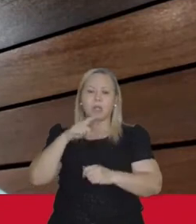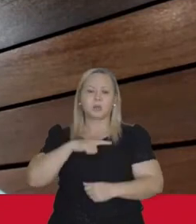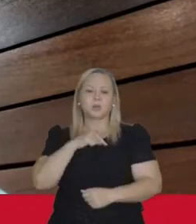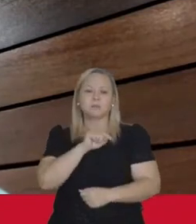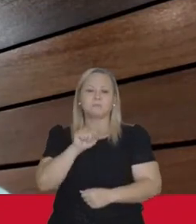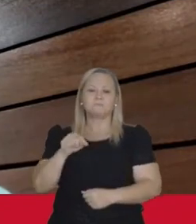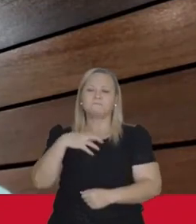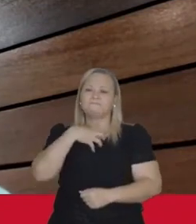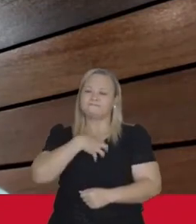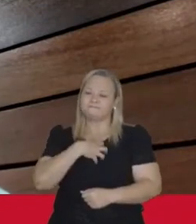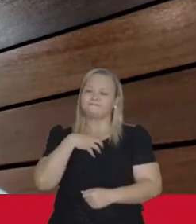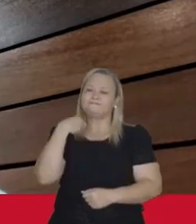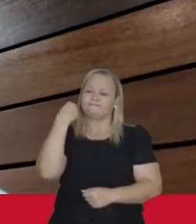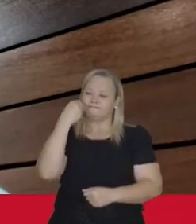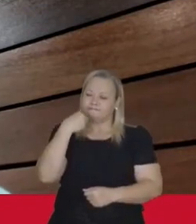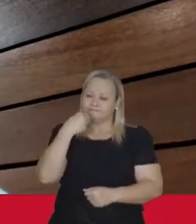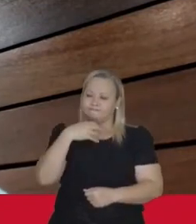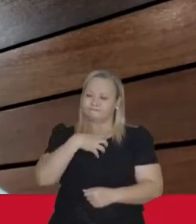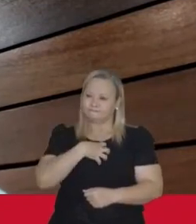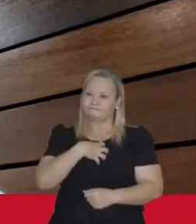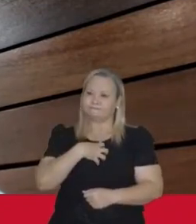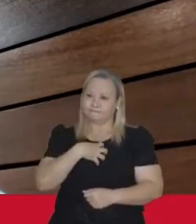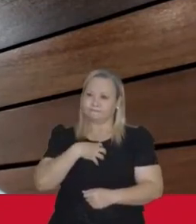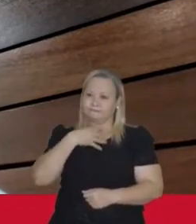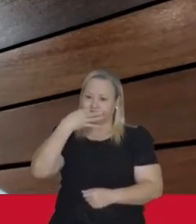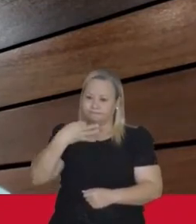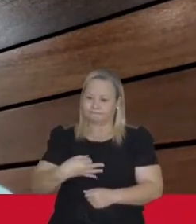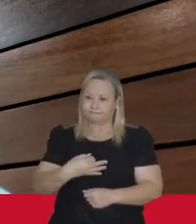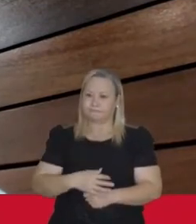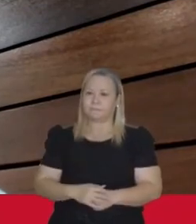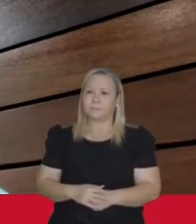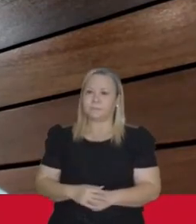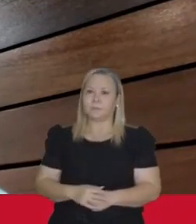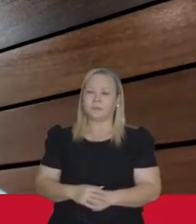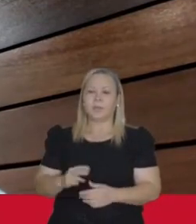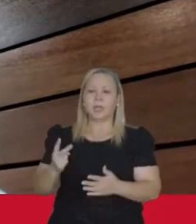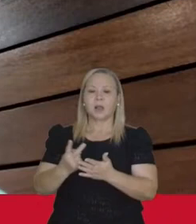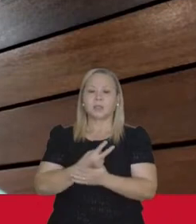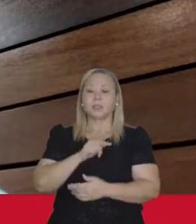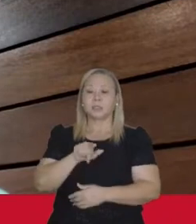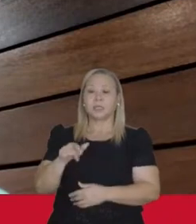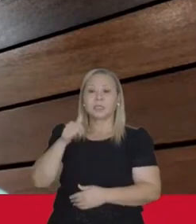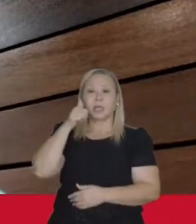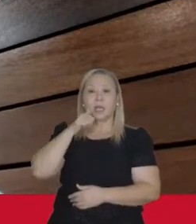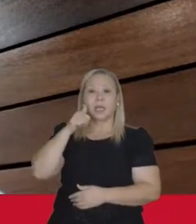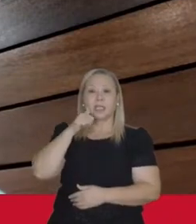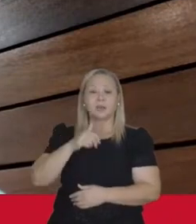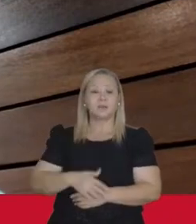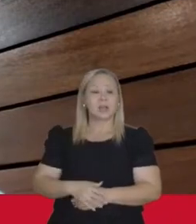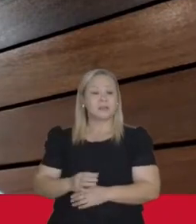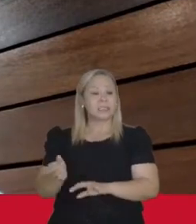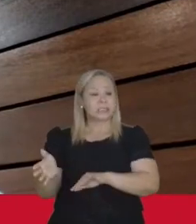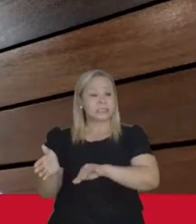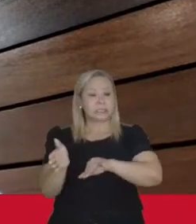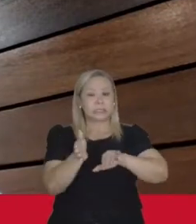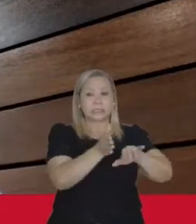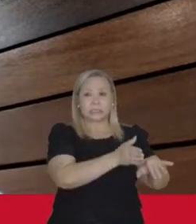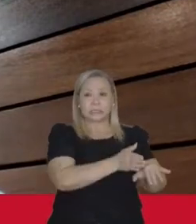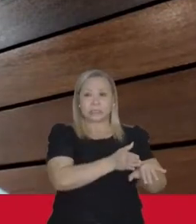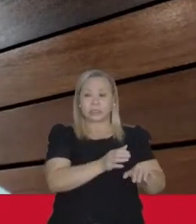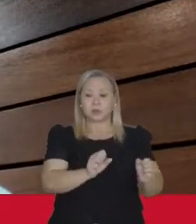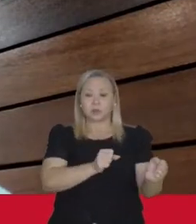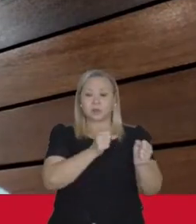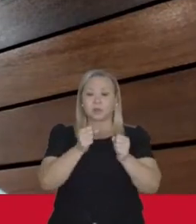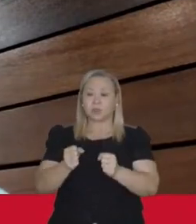esta condição. Sabe o que está acontecendo, minha gente? Essa mulher vem sendo destituída do seu poder